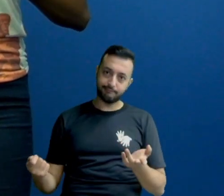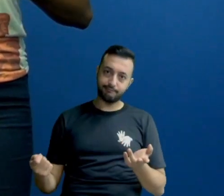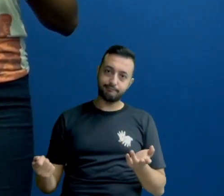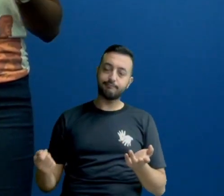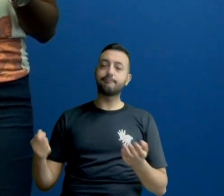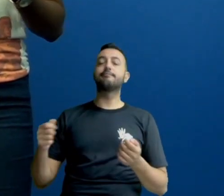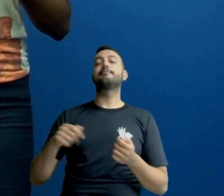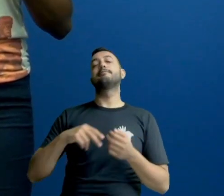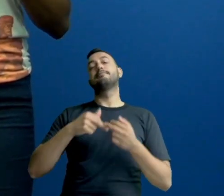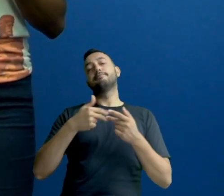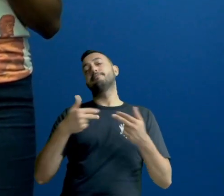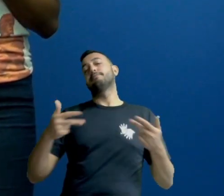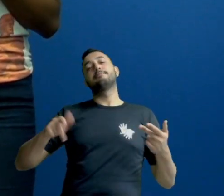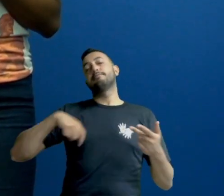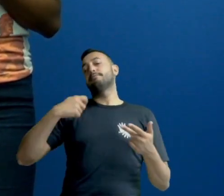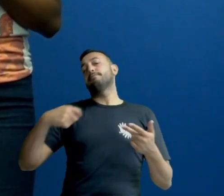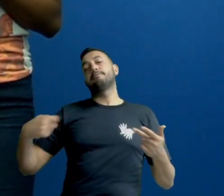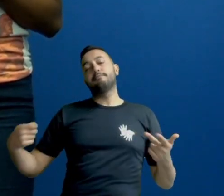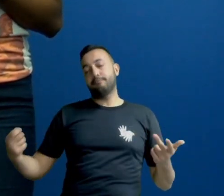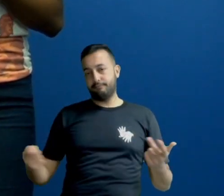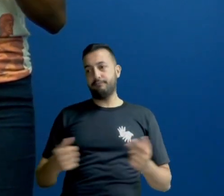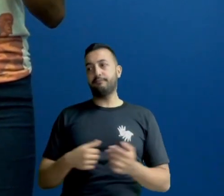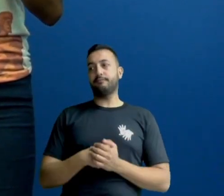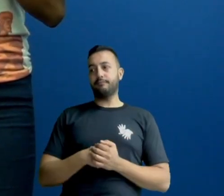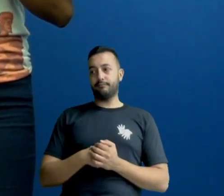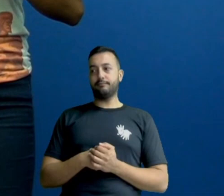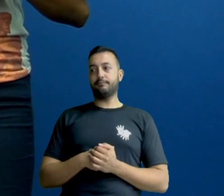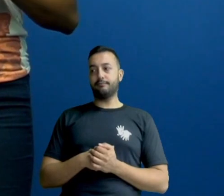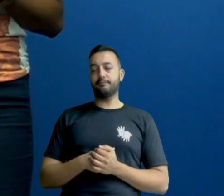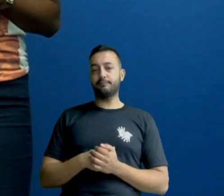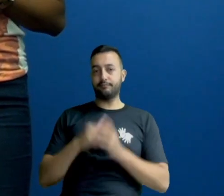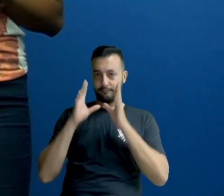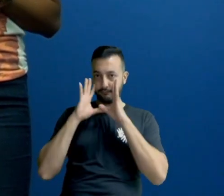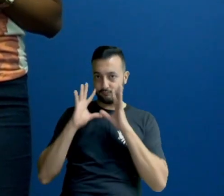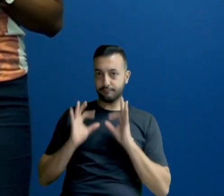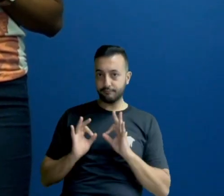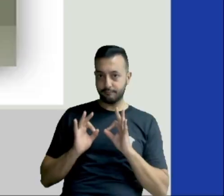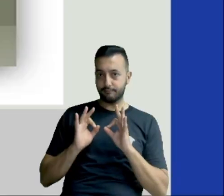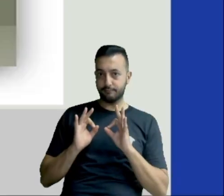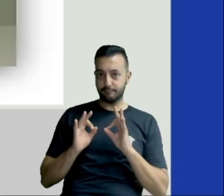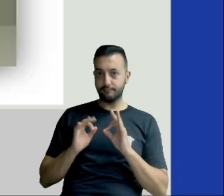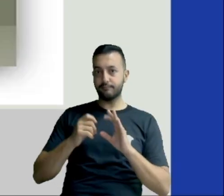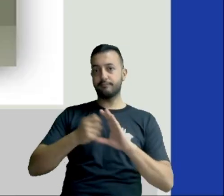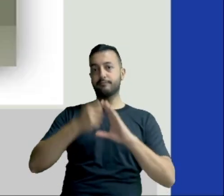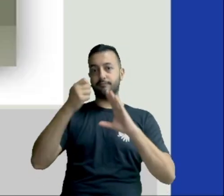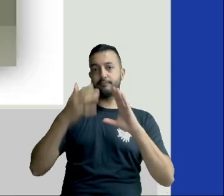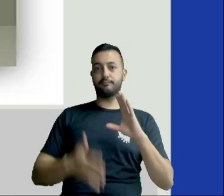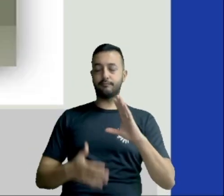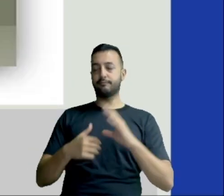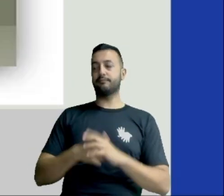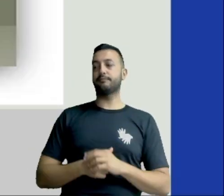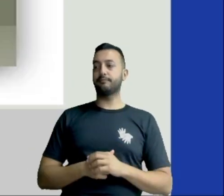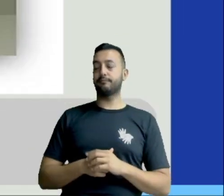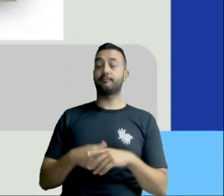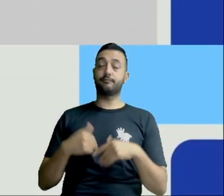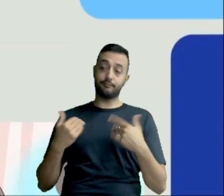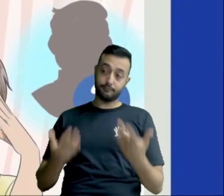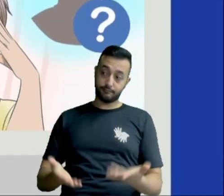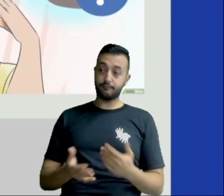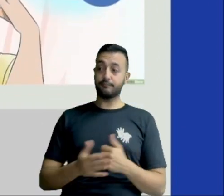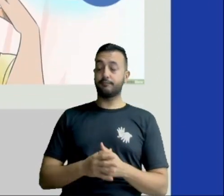tá? Quando a gente descreve, são chamados de adjetivos. Vamos prestar atenção nessas características?